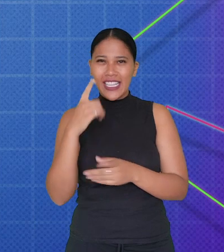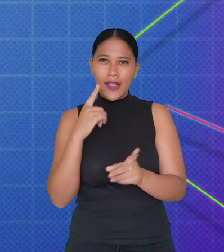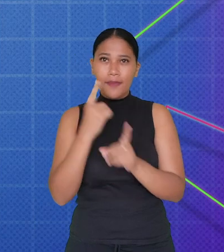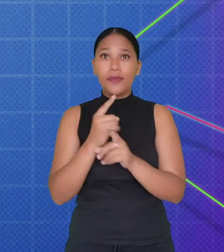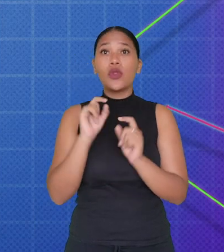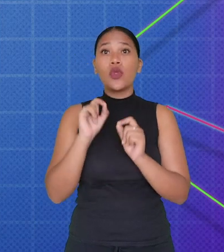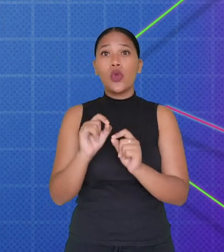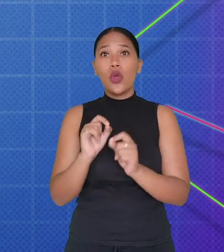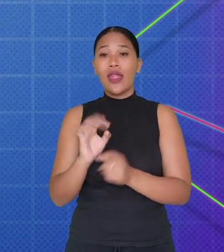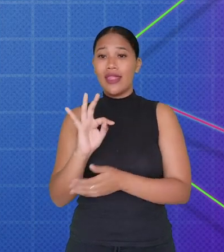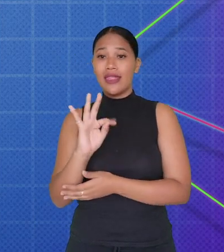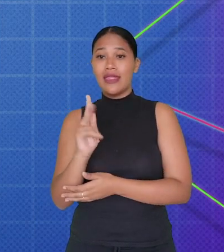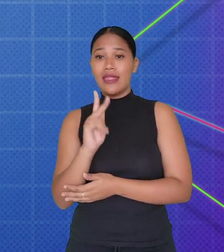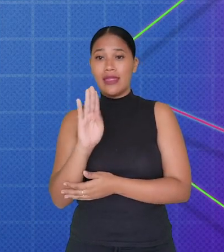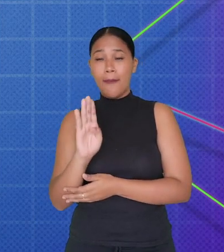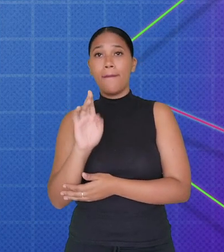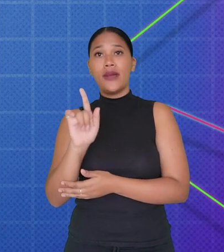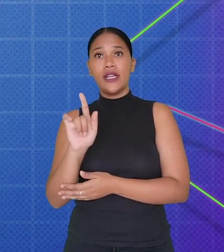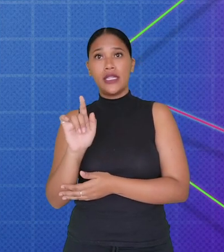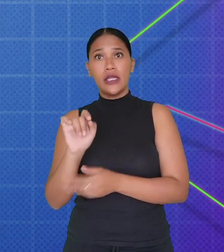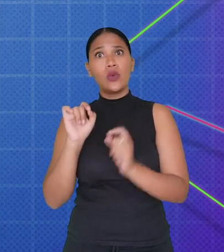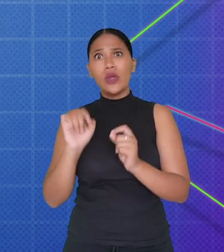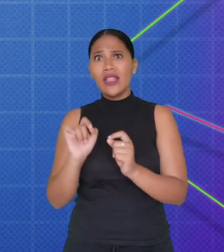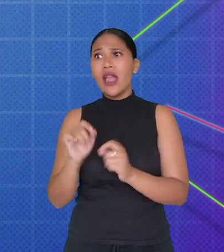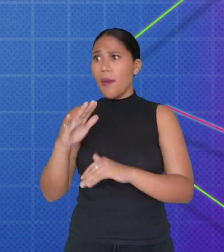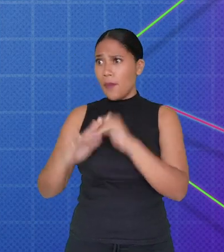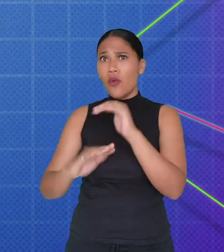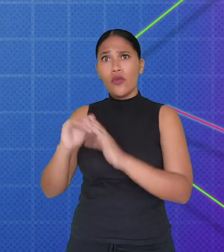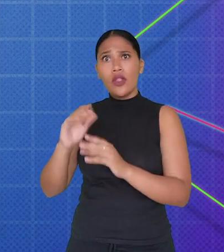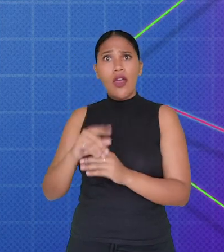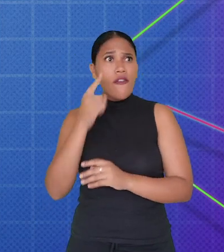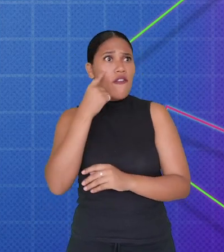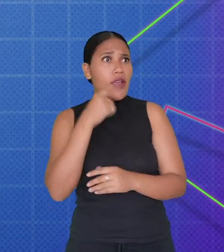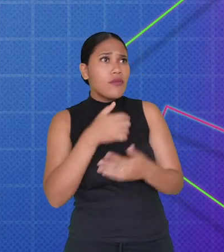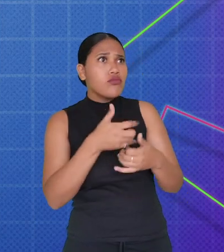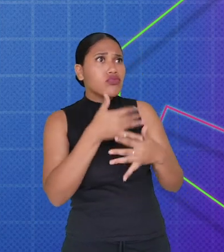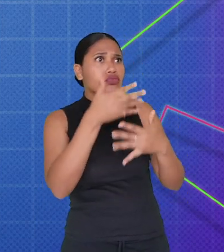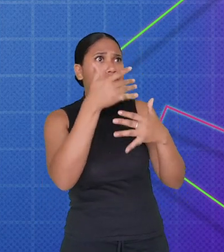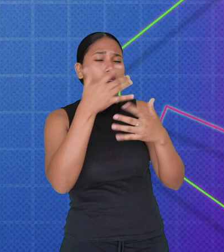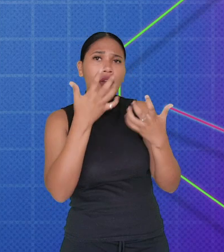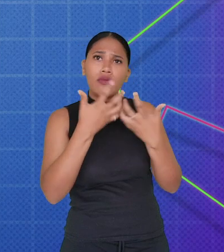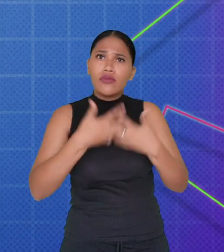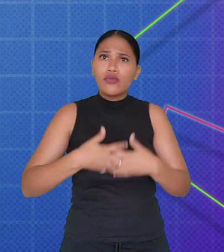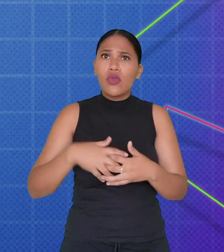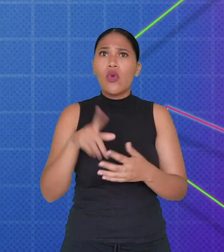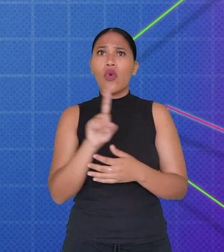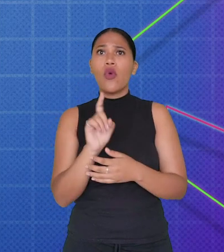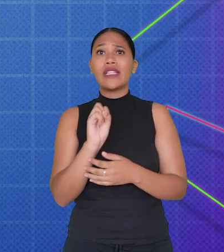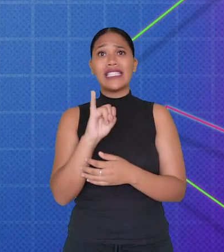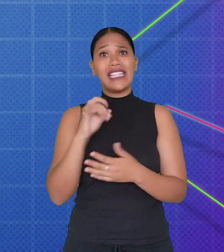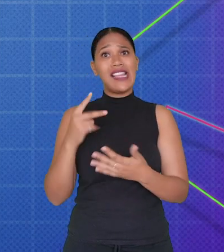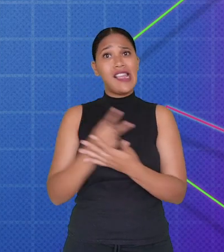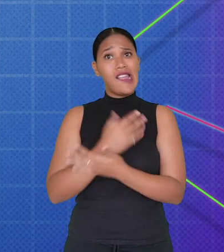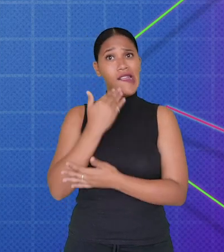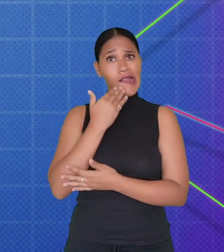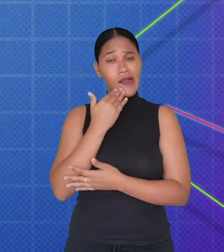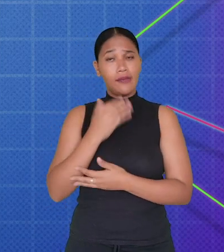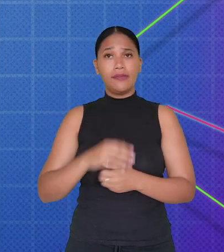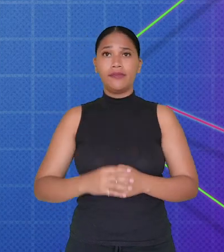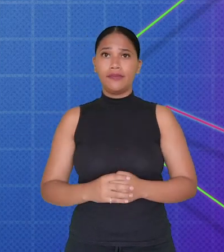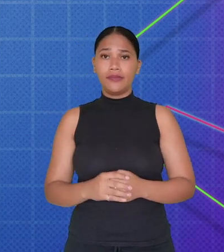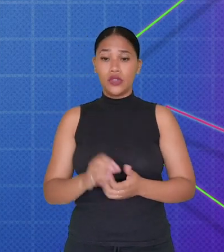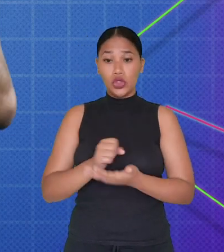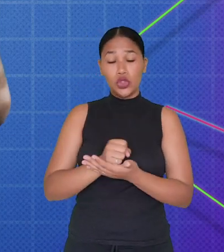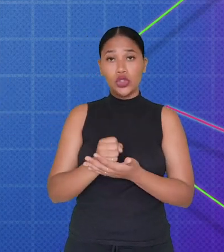de erros foi criada a função de the bug que consiste em rodar o código para verificar se está funcionando corretamente ou se há algum erro